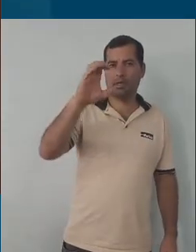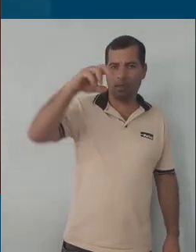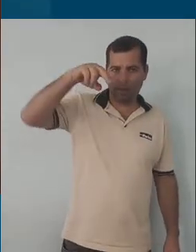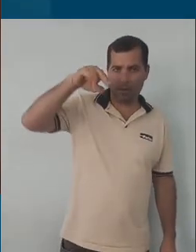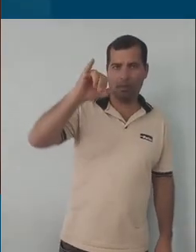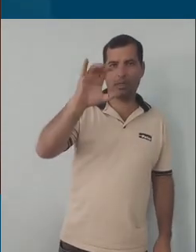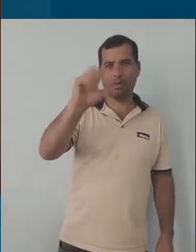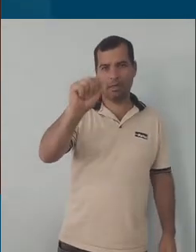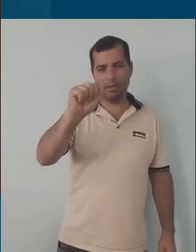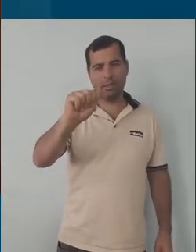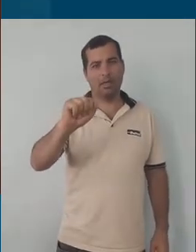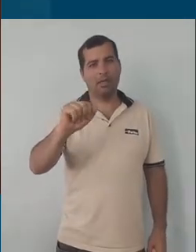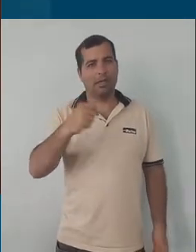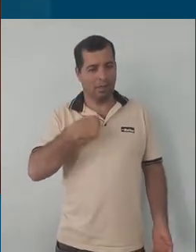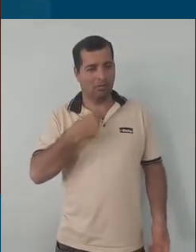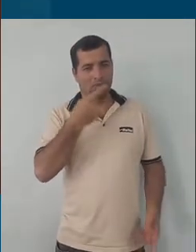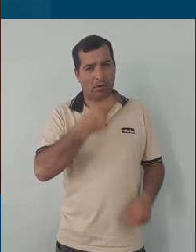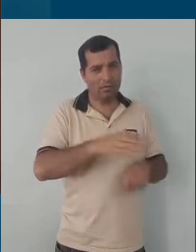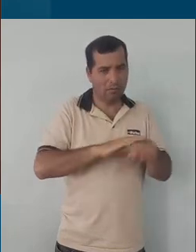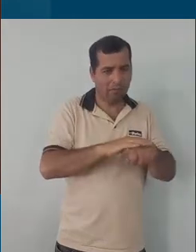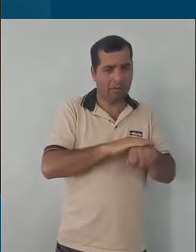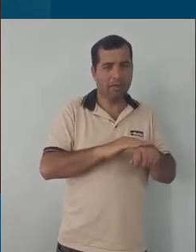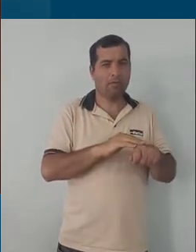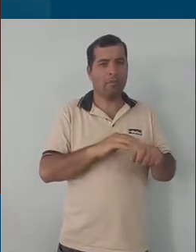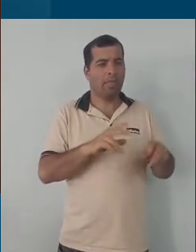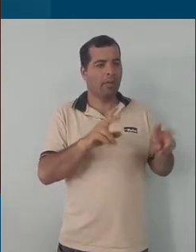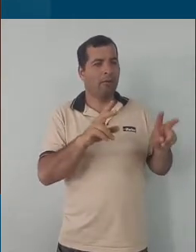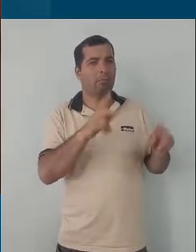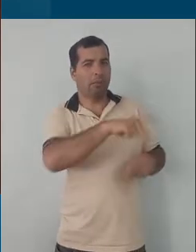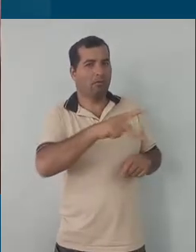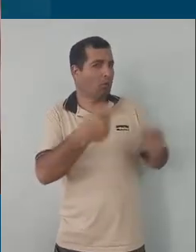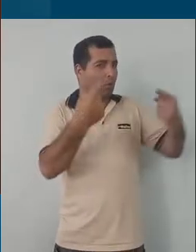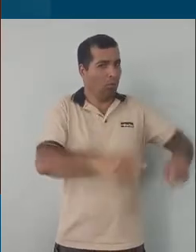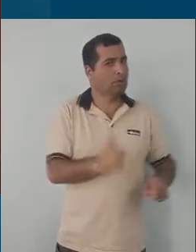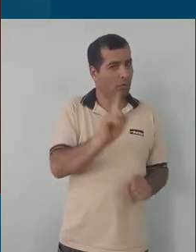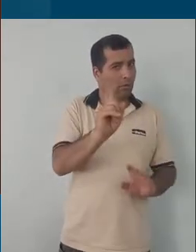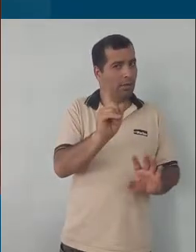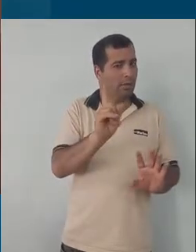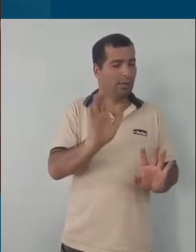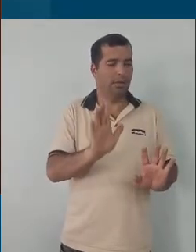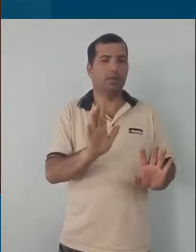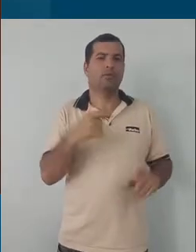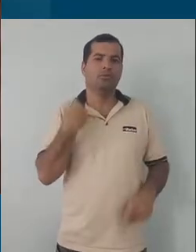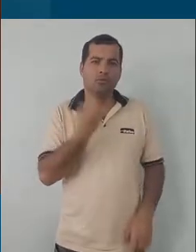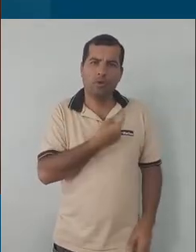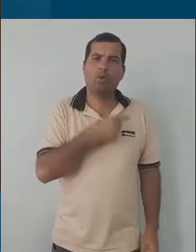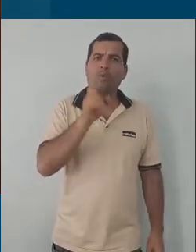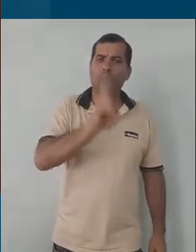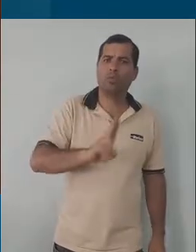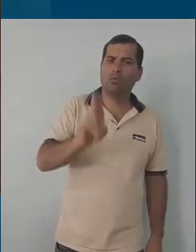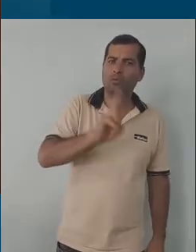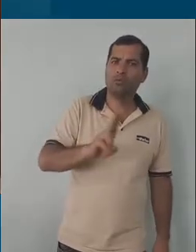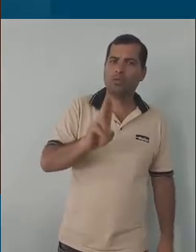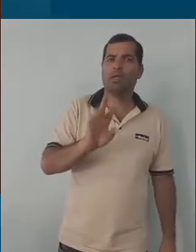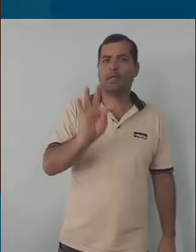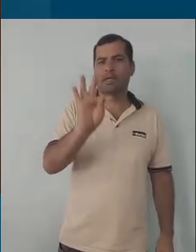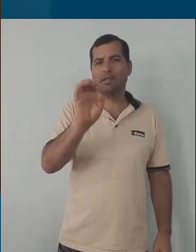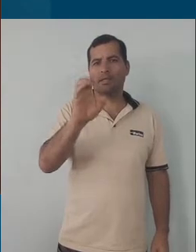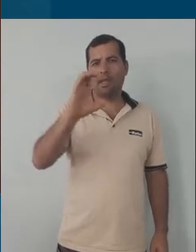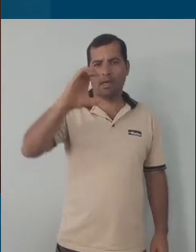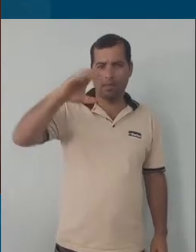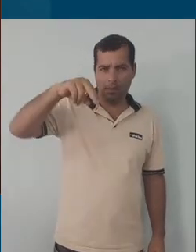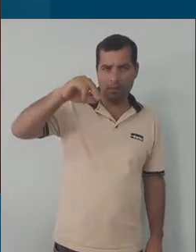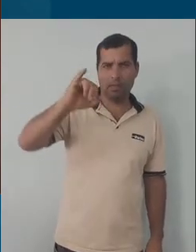os professores, mas nós, e eu já fiz muito disso, a gente usa técnicas que são da Idade Média, sem